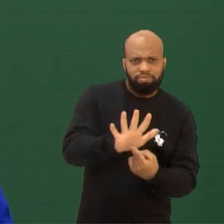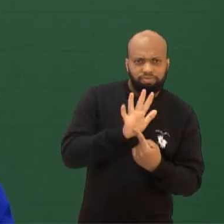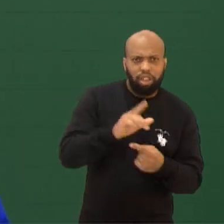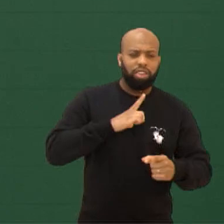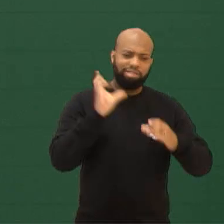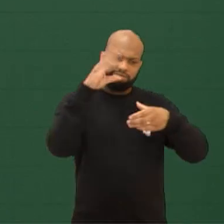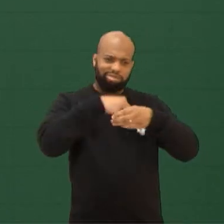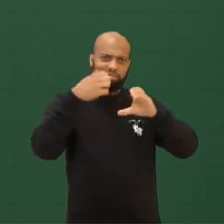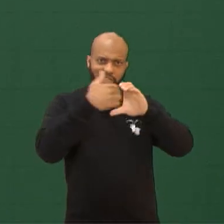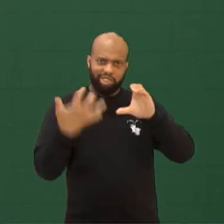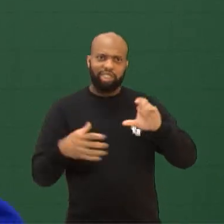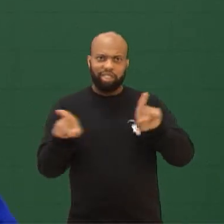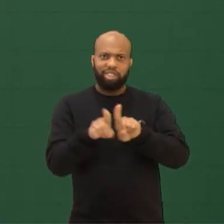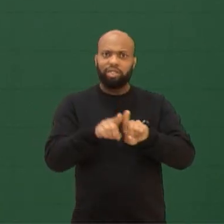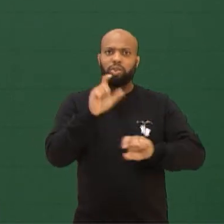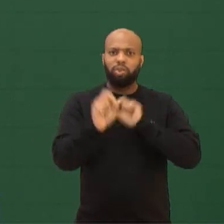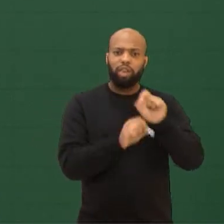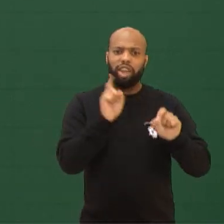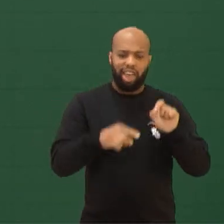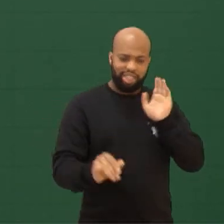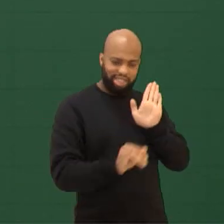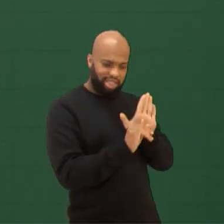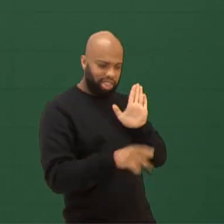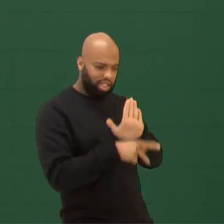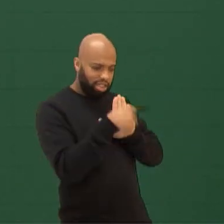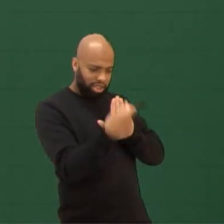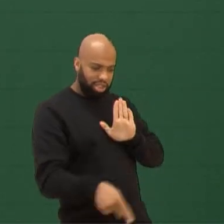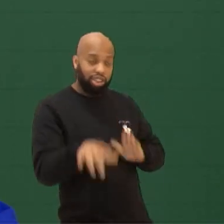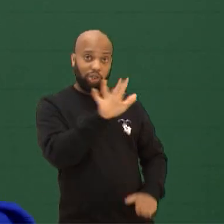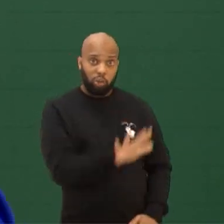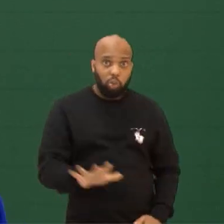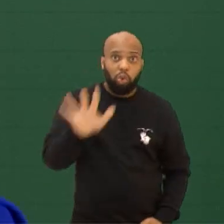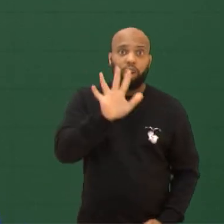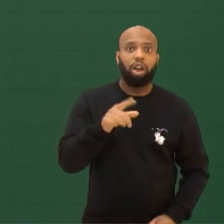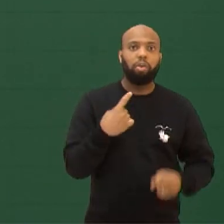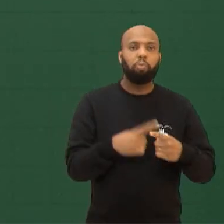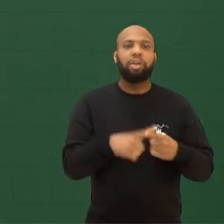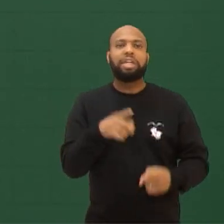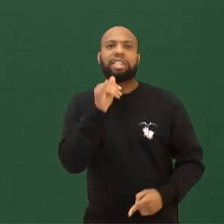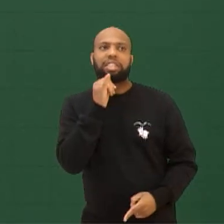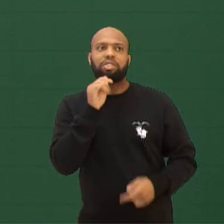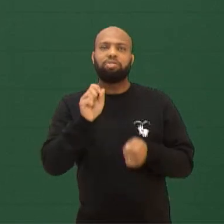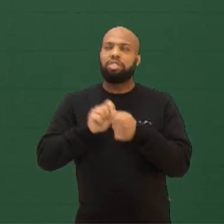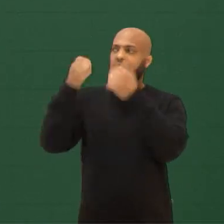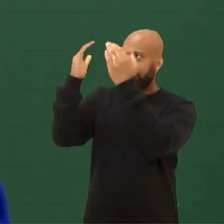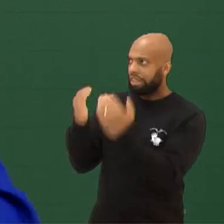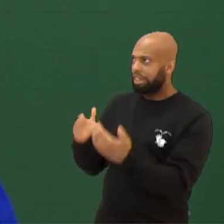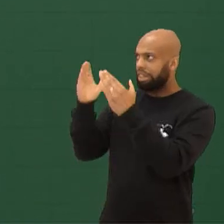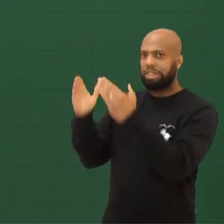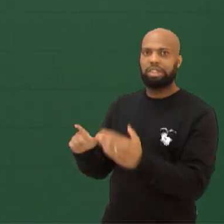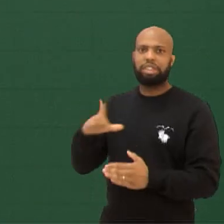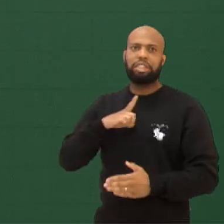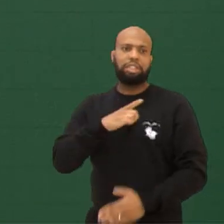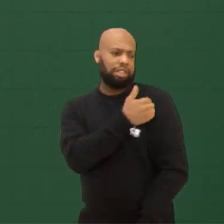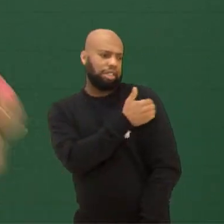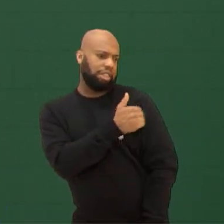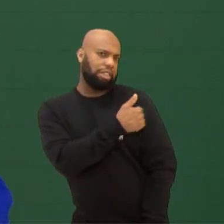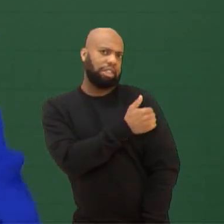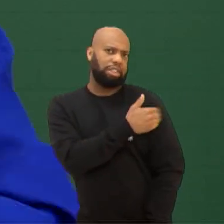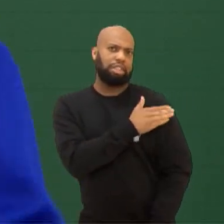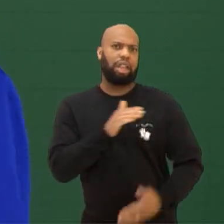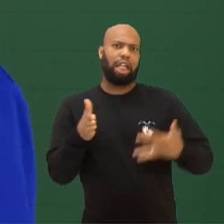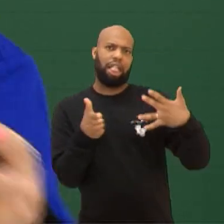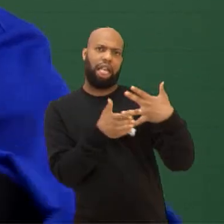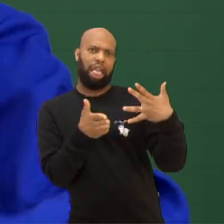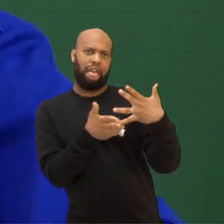das características e identidades do lugar, sempre, pessoal, nunca fazer uma avaliação discriminatória ou pejorativa